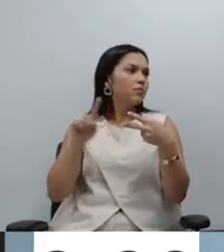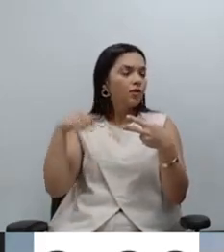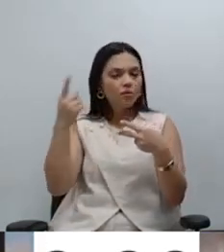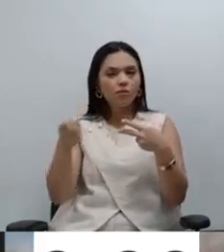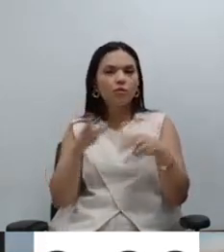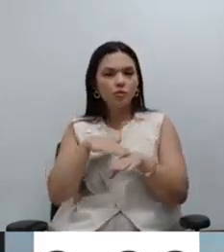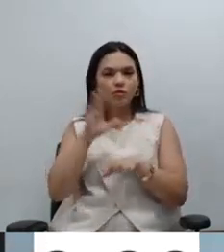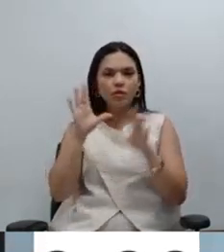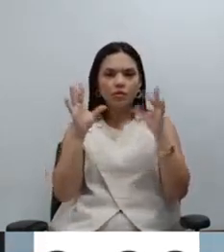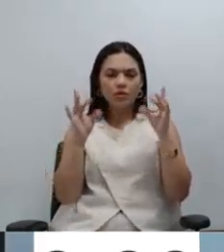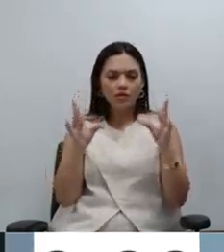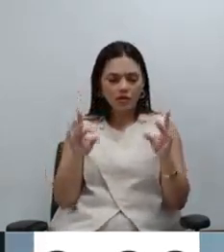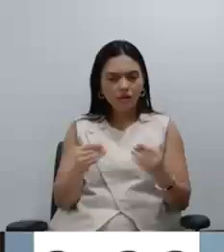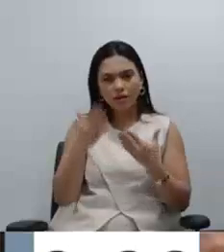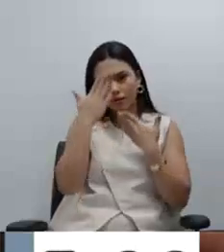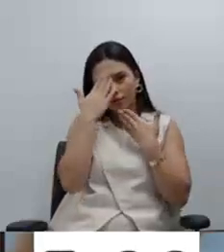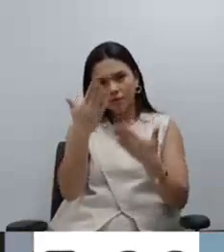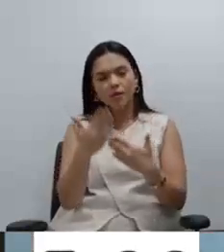obrigado.